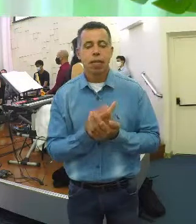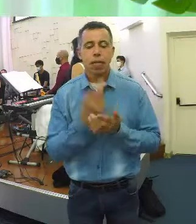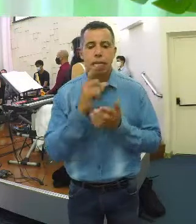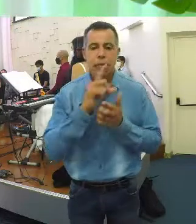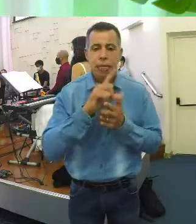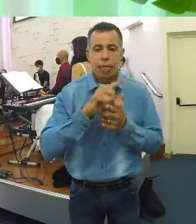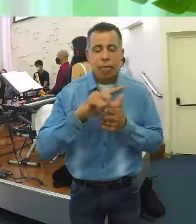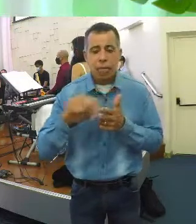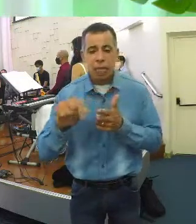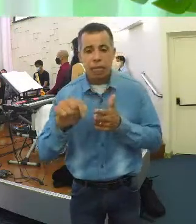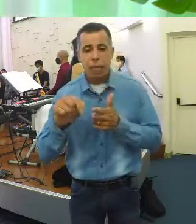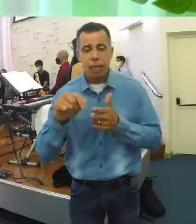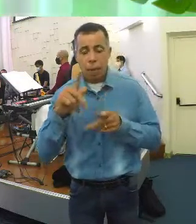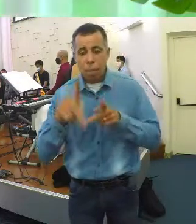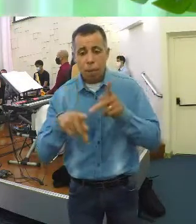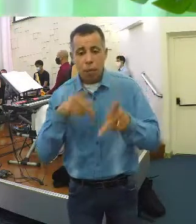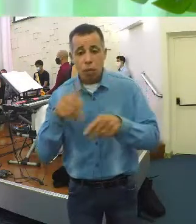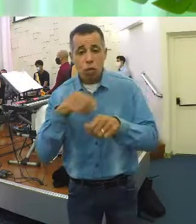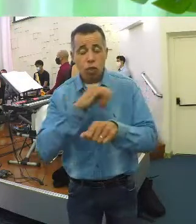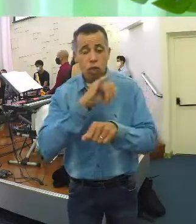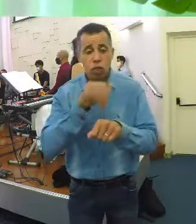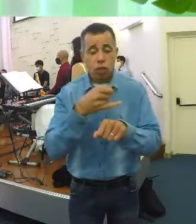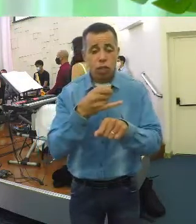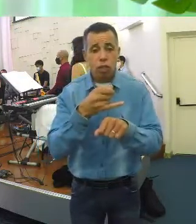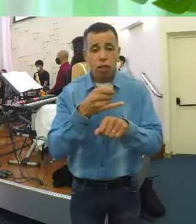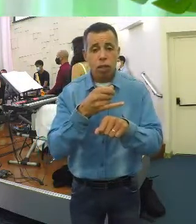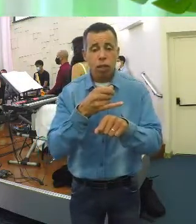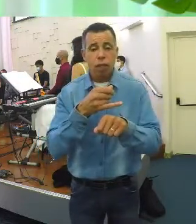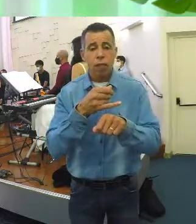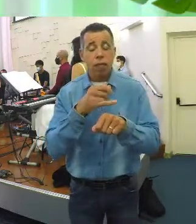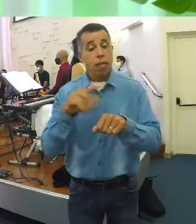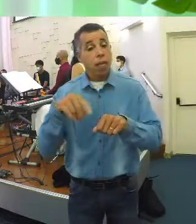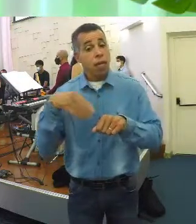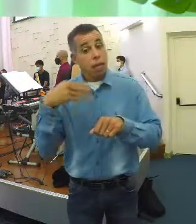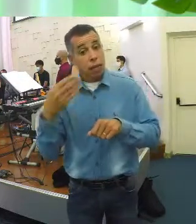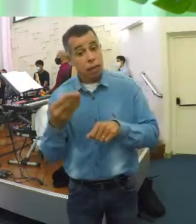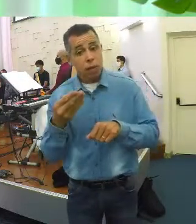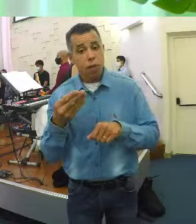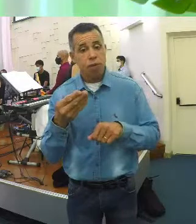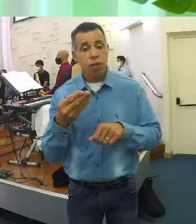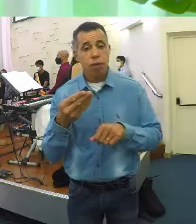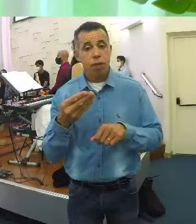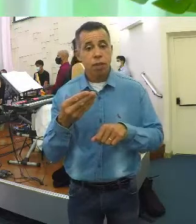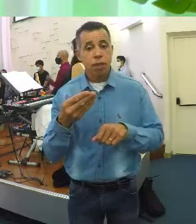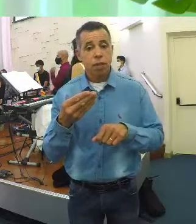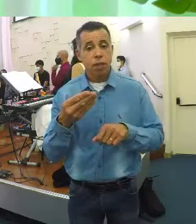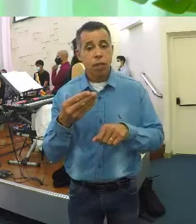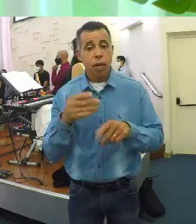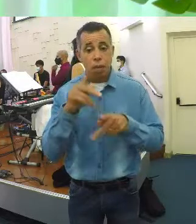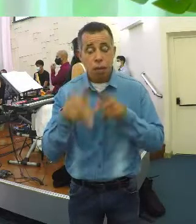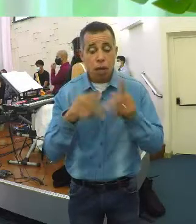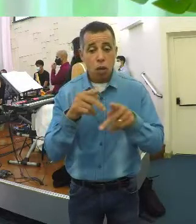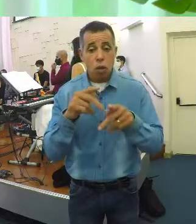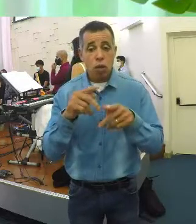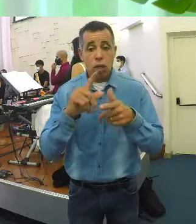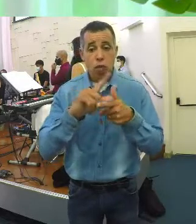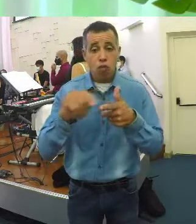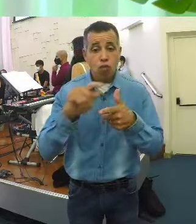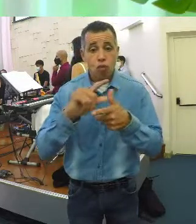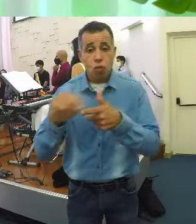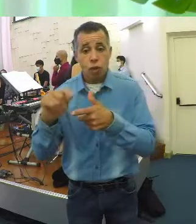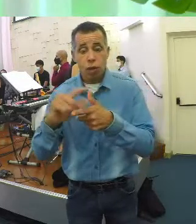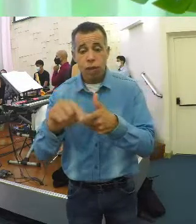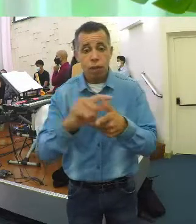de pessoas de Jerusalém. Diz assim: então os que foram dispersos, Atos 11,